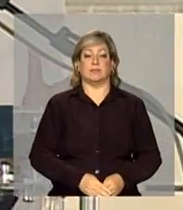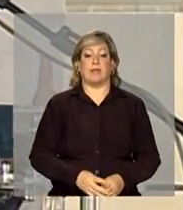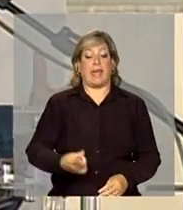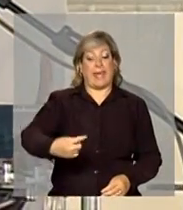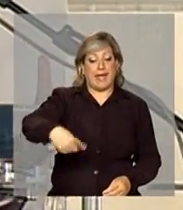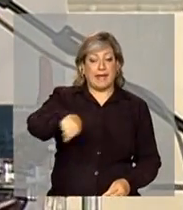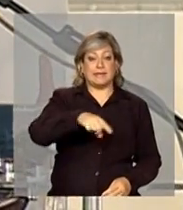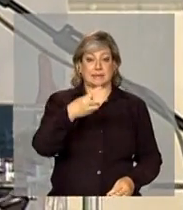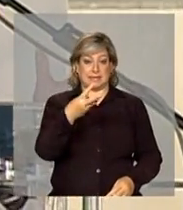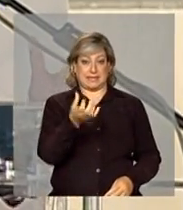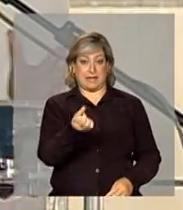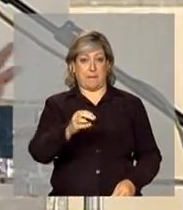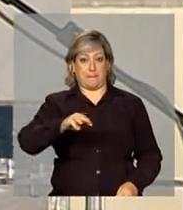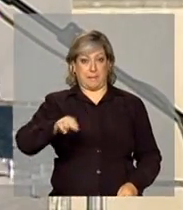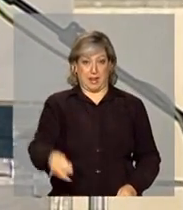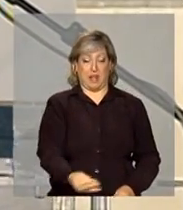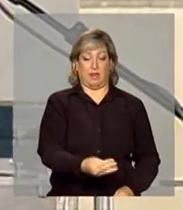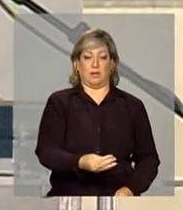36 milhões,